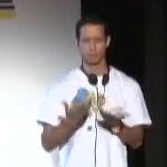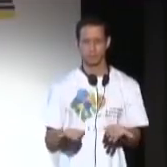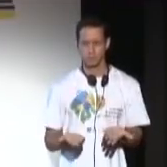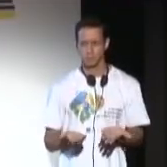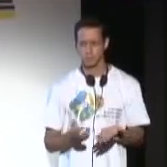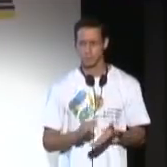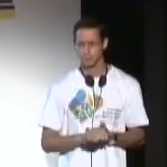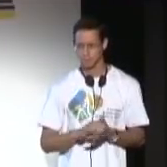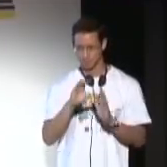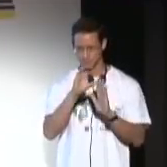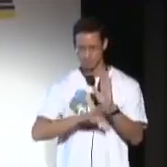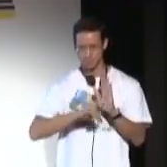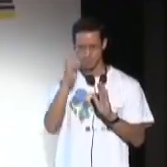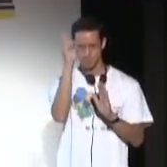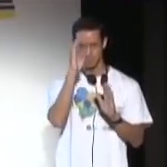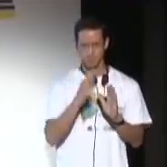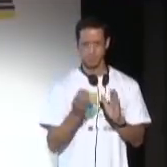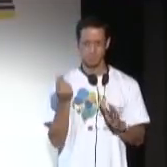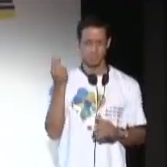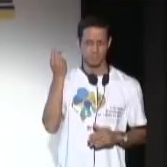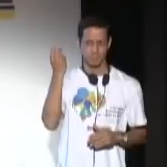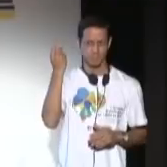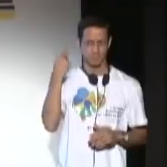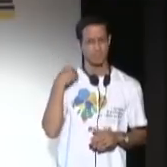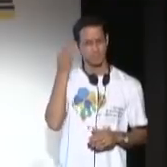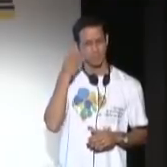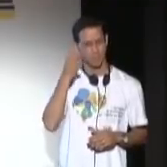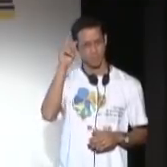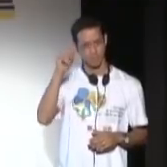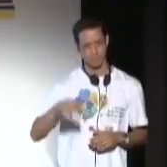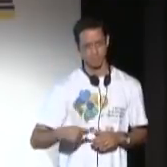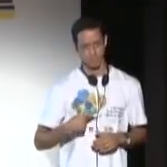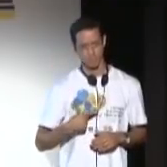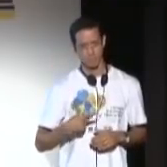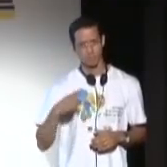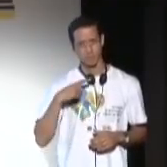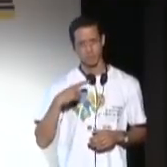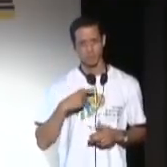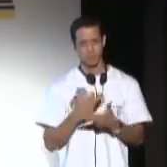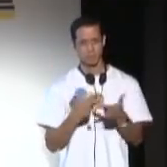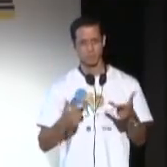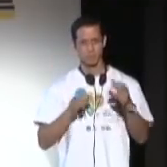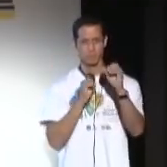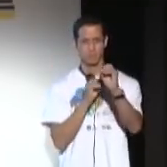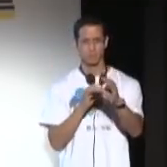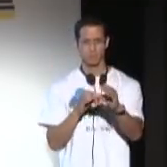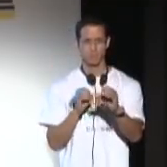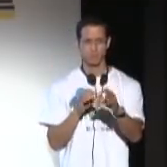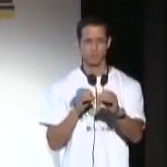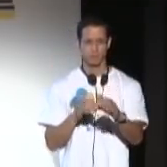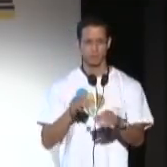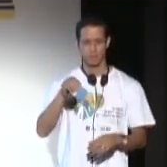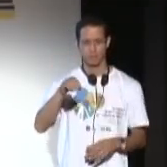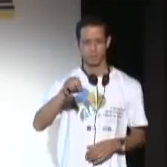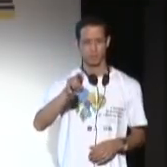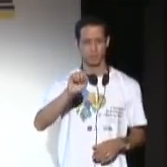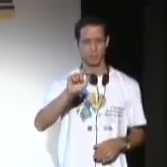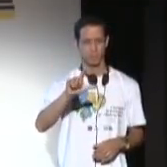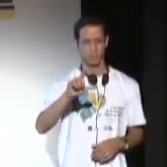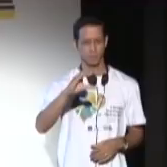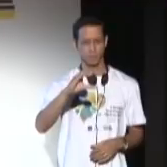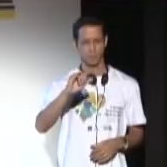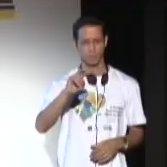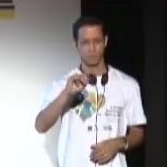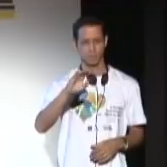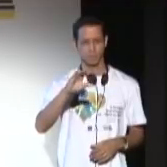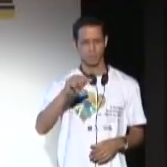currículo do Brasil daquela época, estou falando da minha experiência, mas nós tínhamos educação moral e cívica, que nos educavam para algo, nós